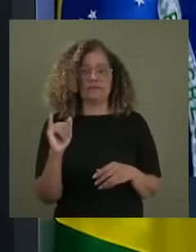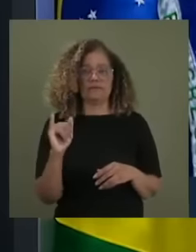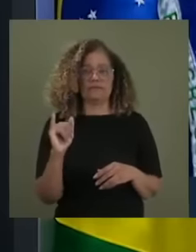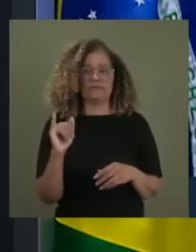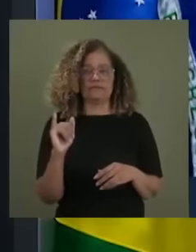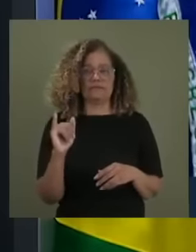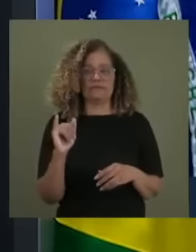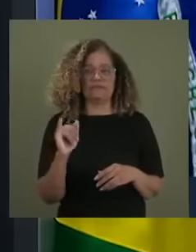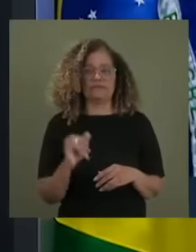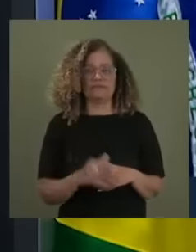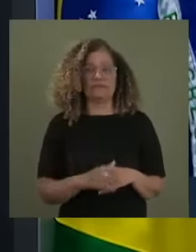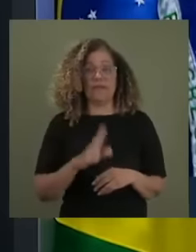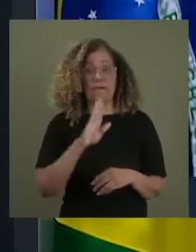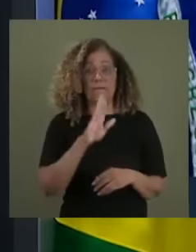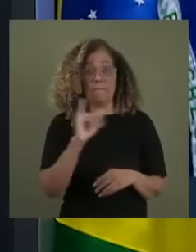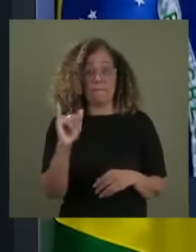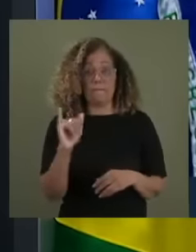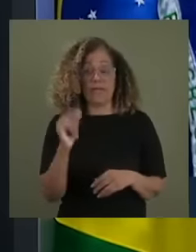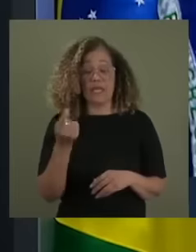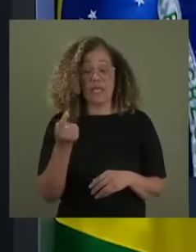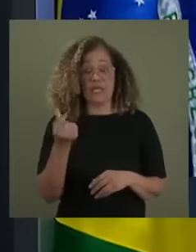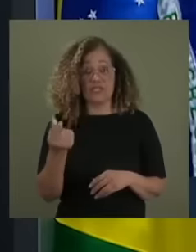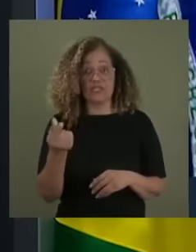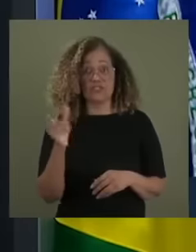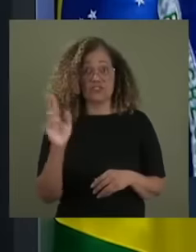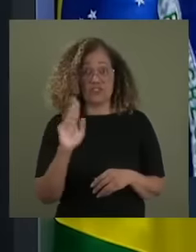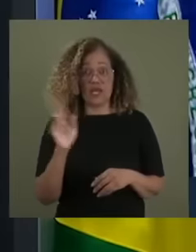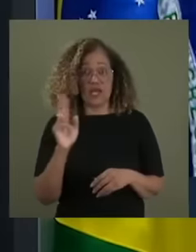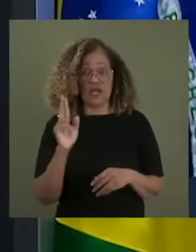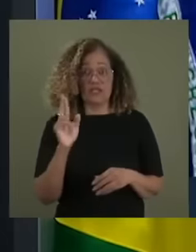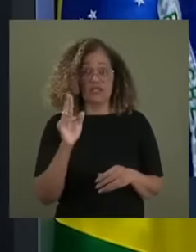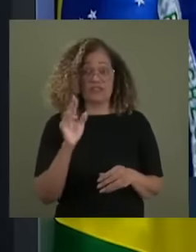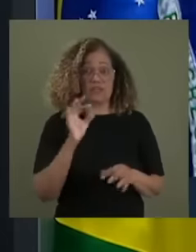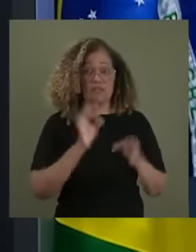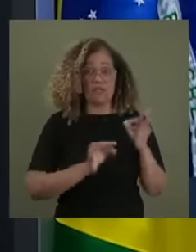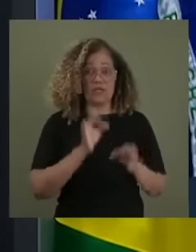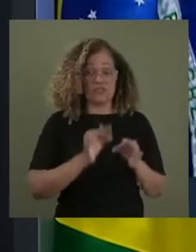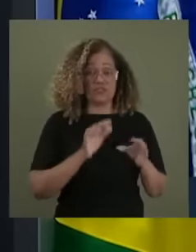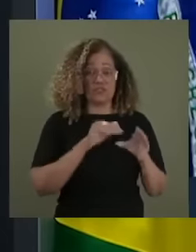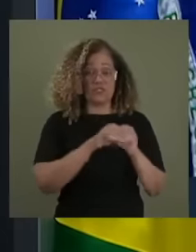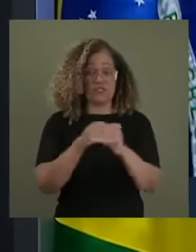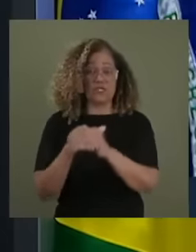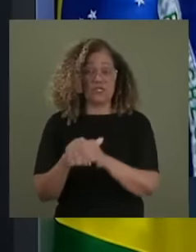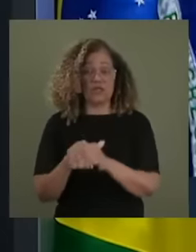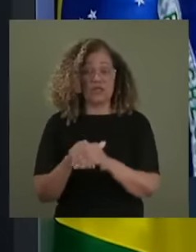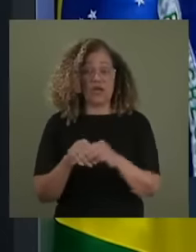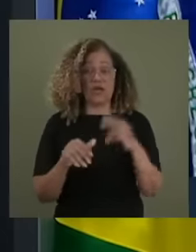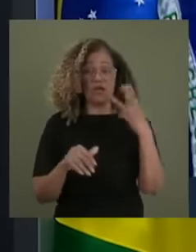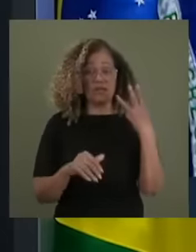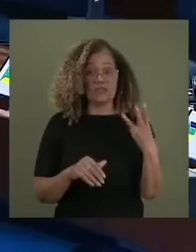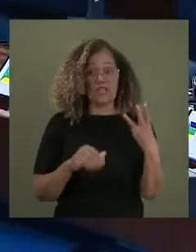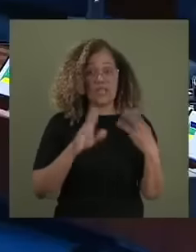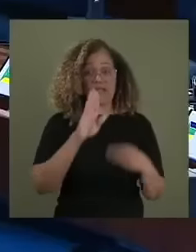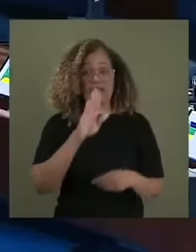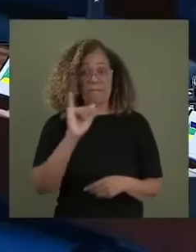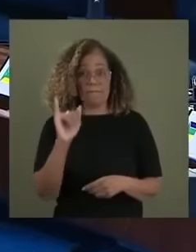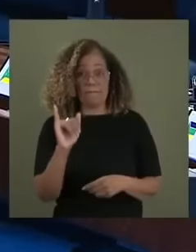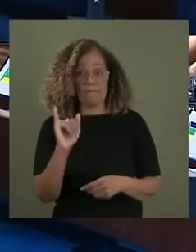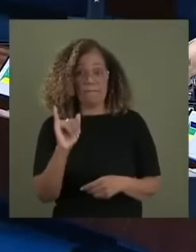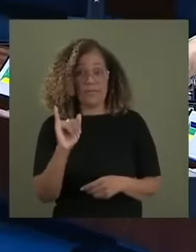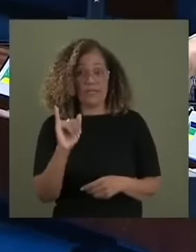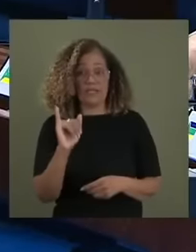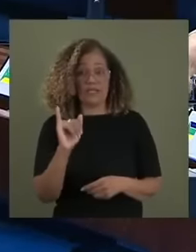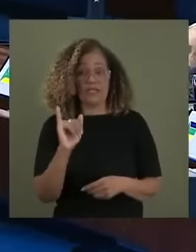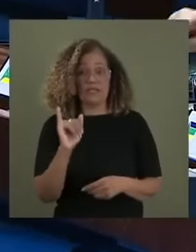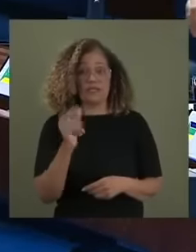Barreto bilhões de reais para a justiça eleitoral sendo que mais três bi bilhões de